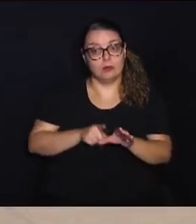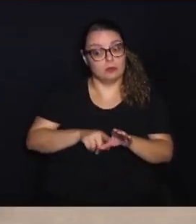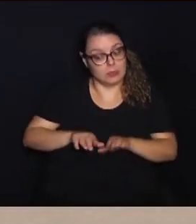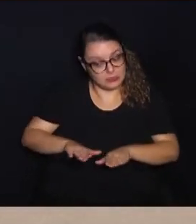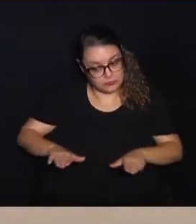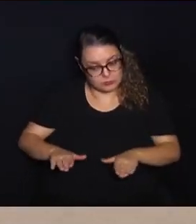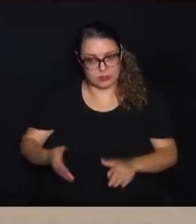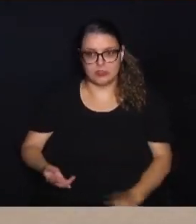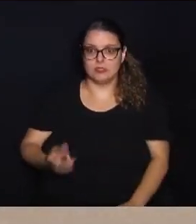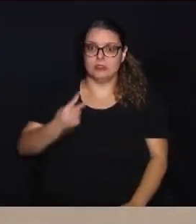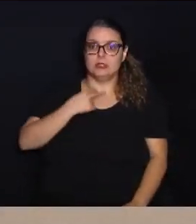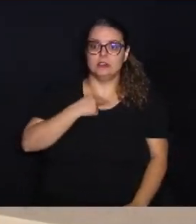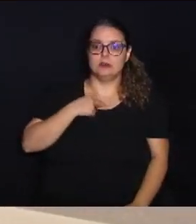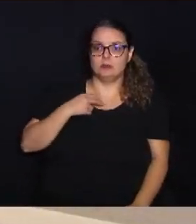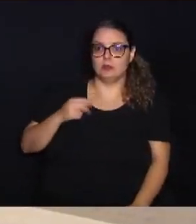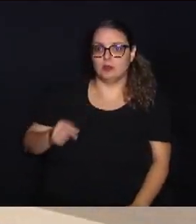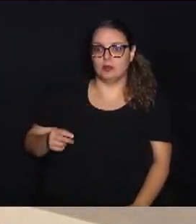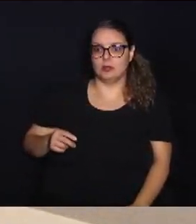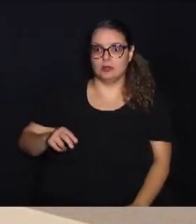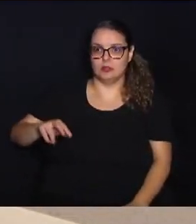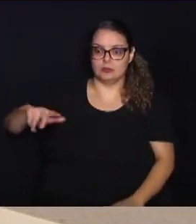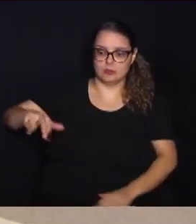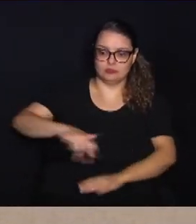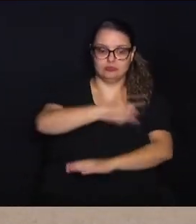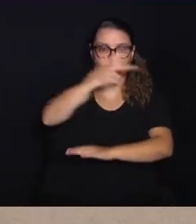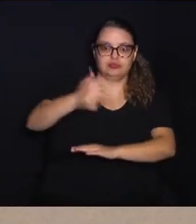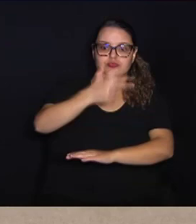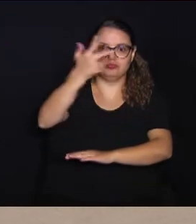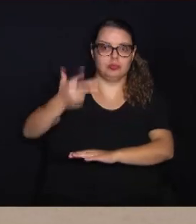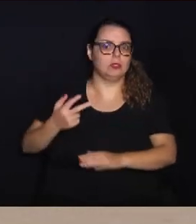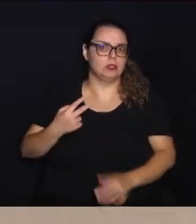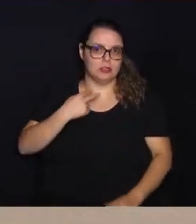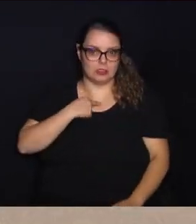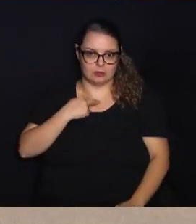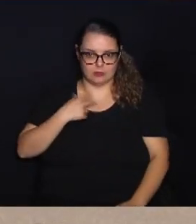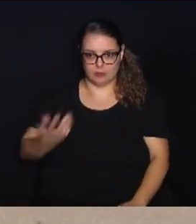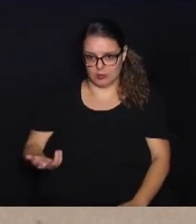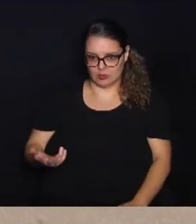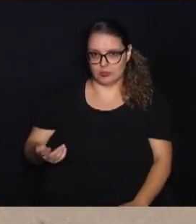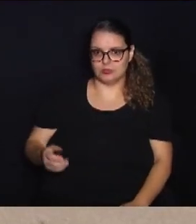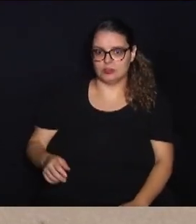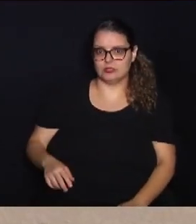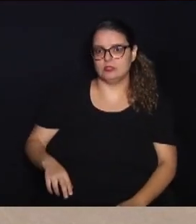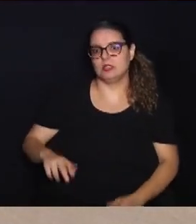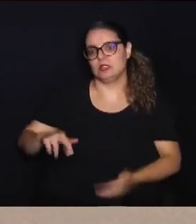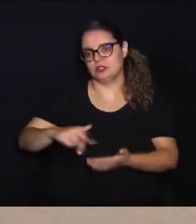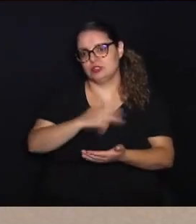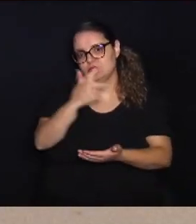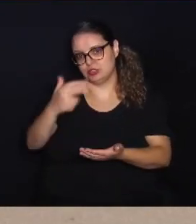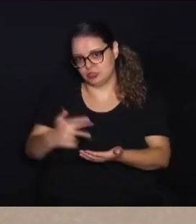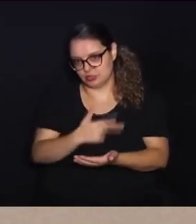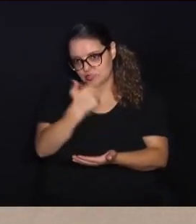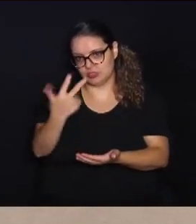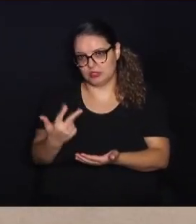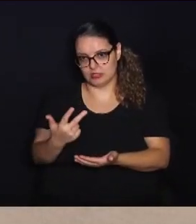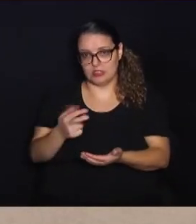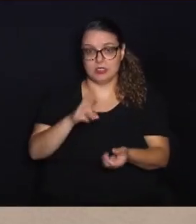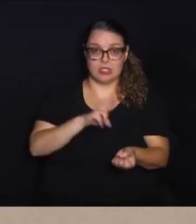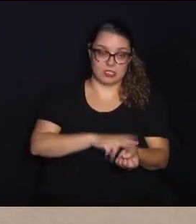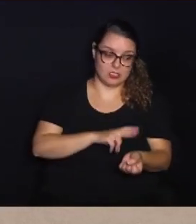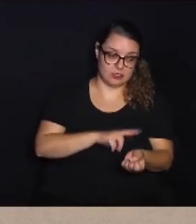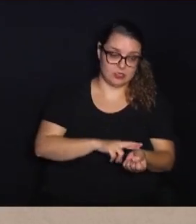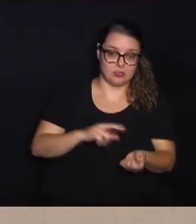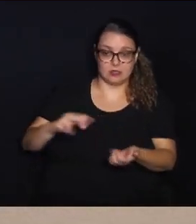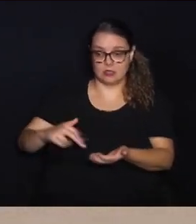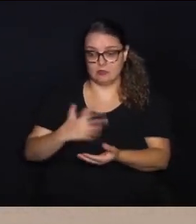artística é que a ginástica rítmica é uma ginástica com aparelhos. Então a gente está sempre com os aparelhos na mão, são aparelhos pequenos que as meninas